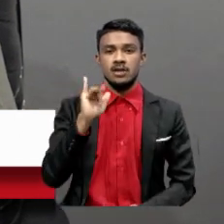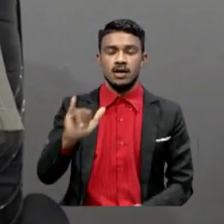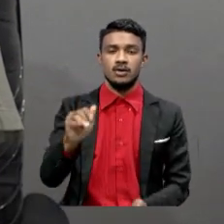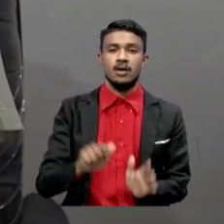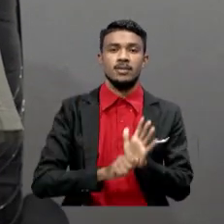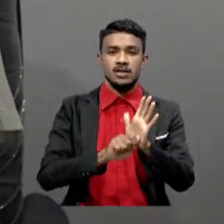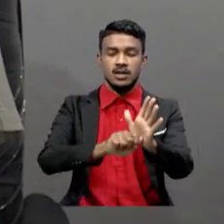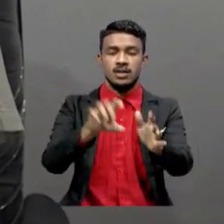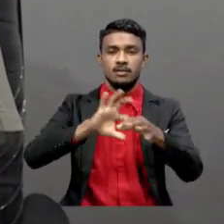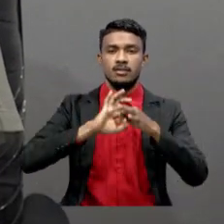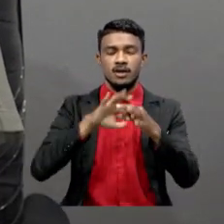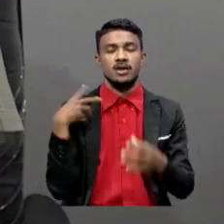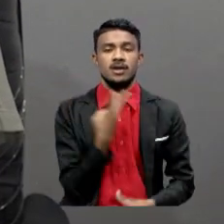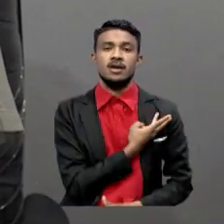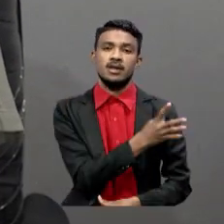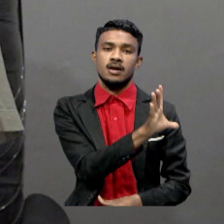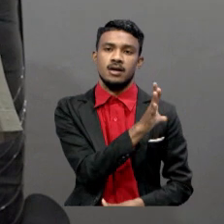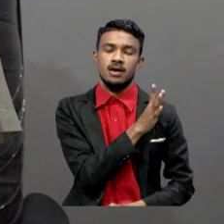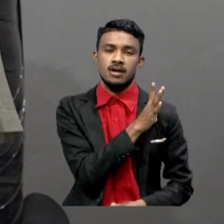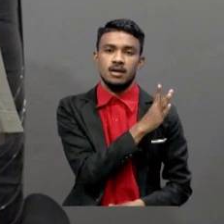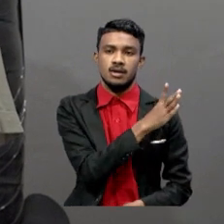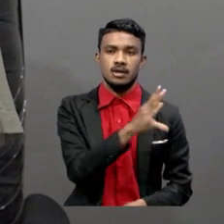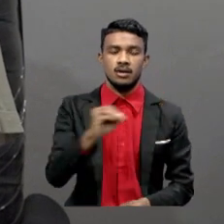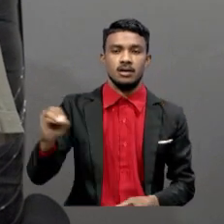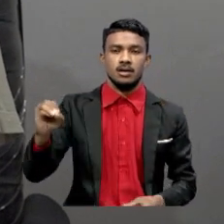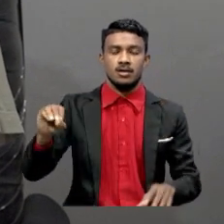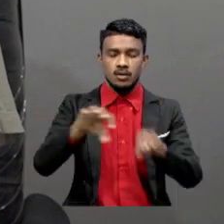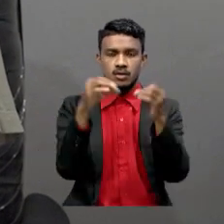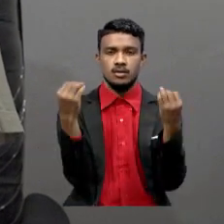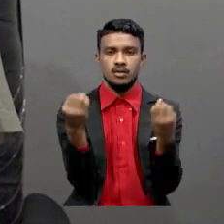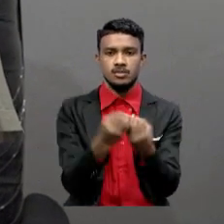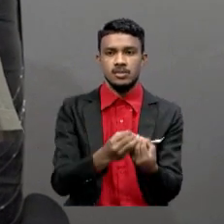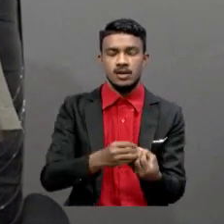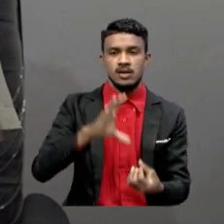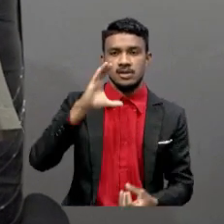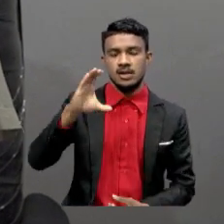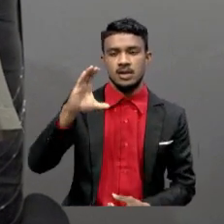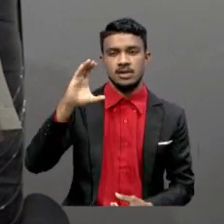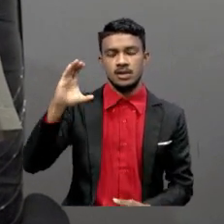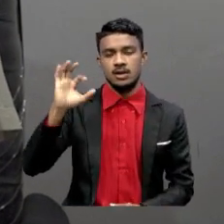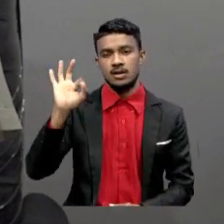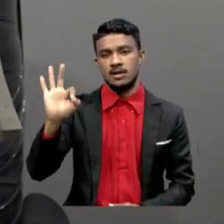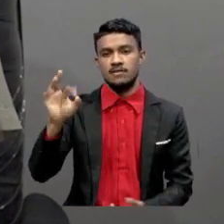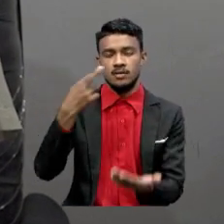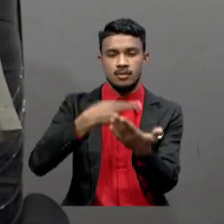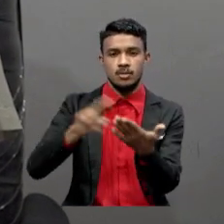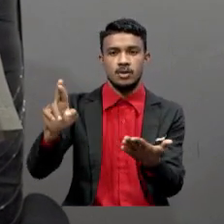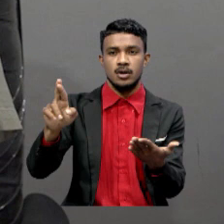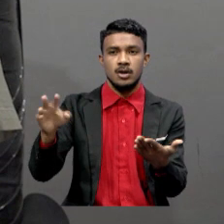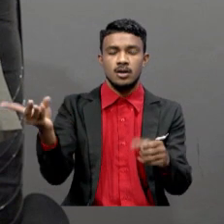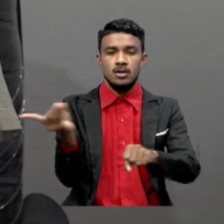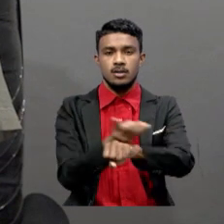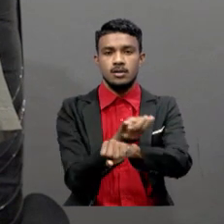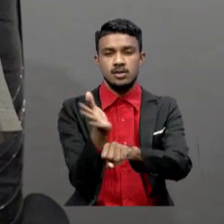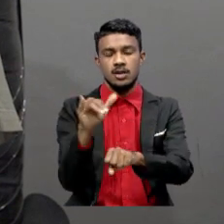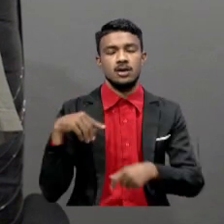tá aí, quando o órgão central partido, né, CPN, Comitê Central reúne, aprova o documento ser né, e